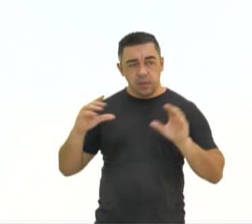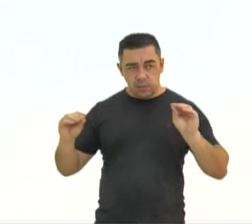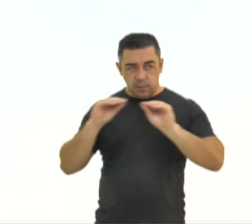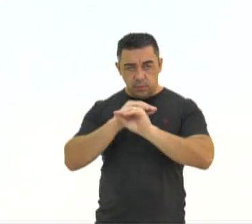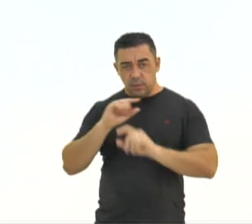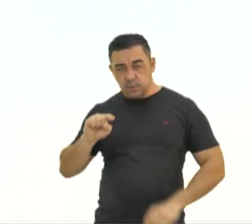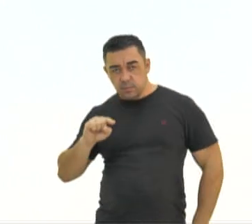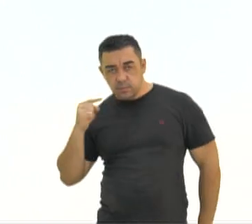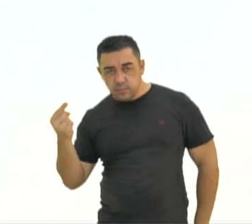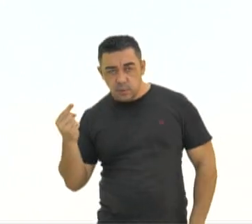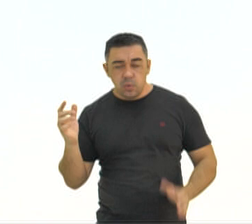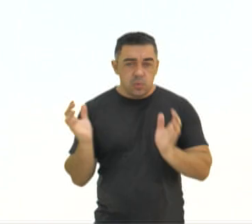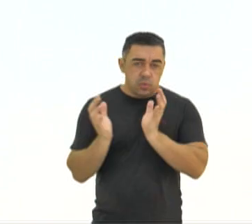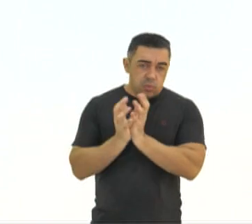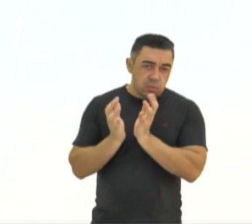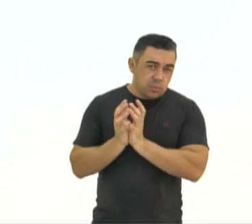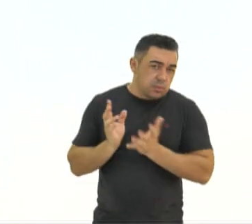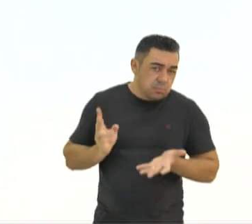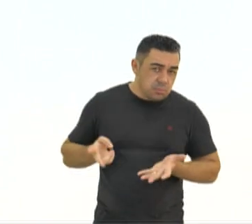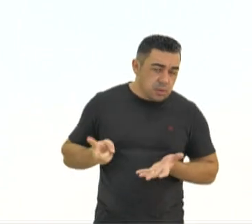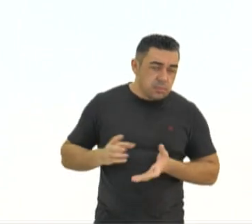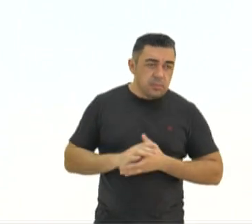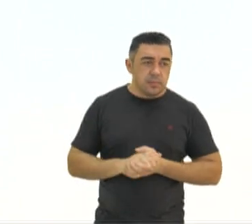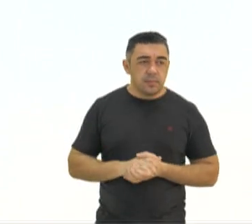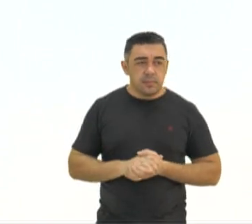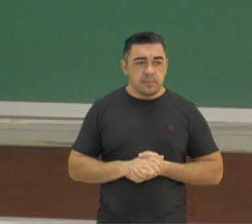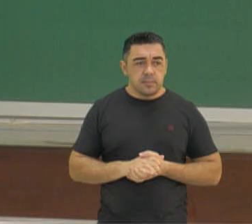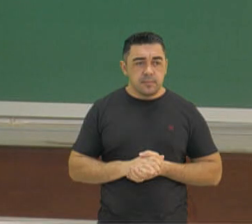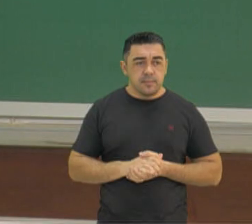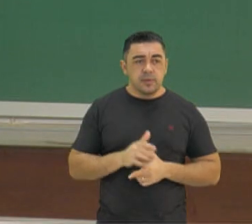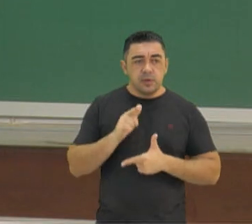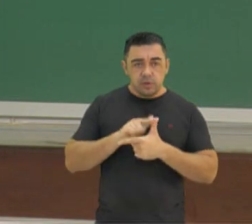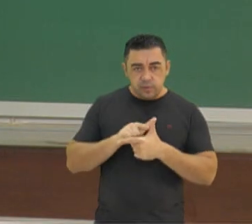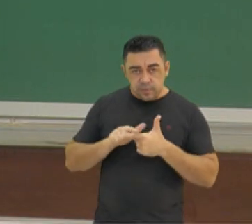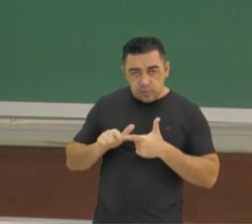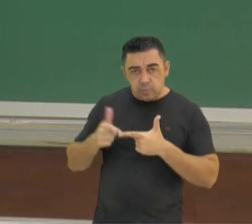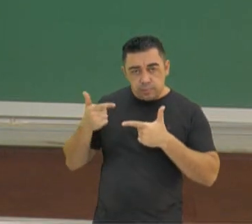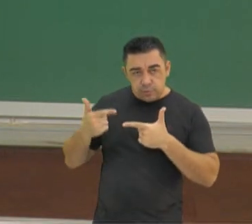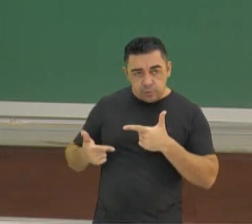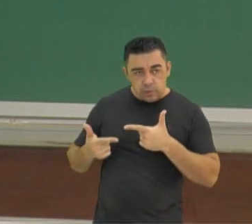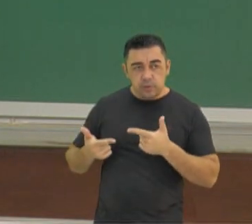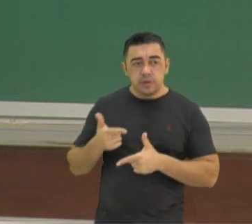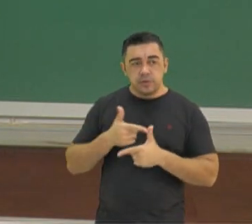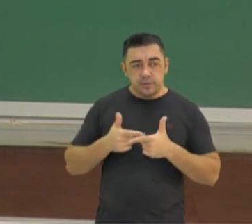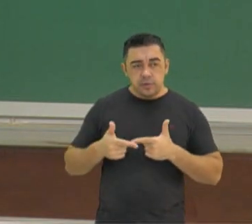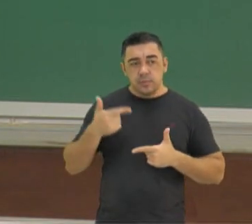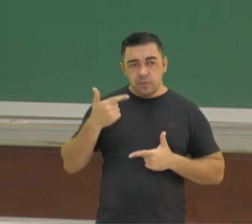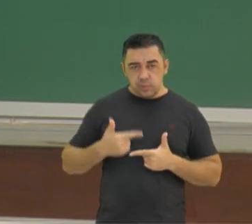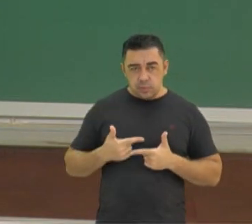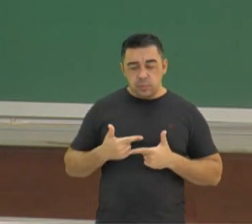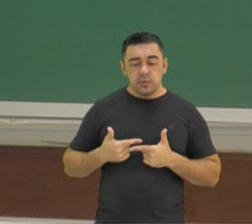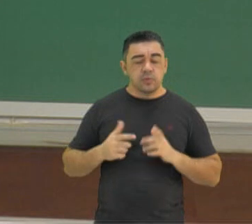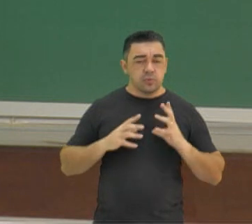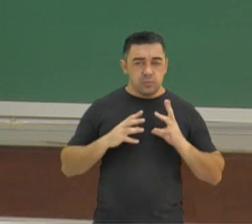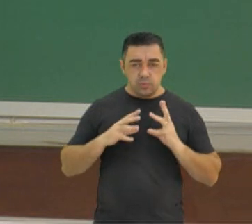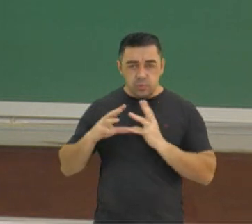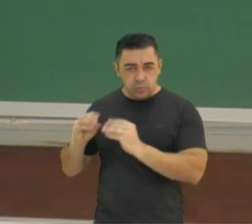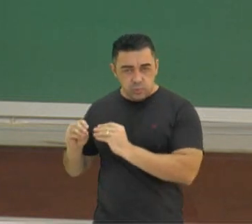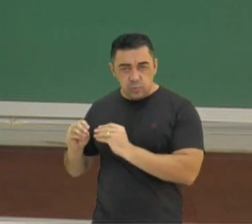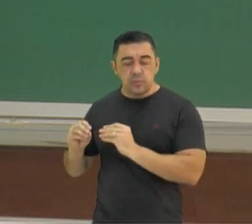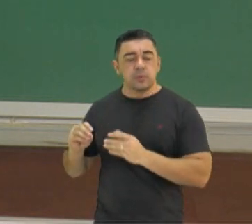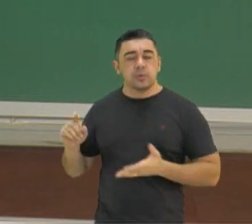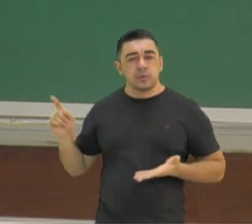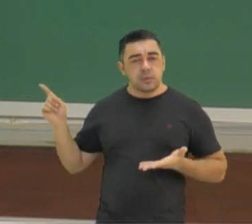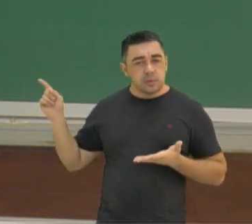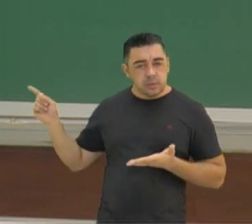equivalente, onde o conjunto de solução é o mesmo. Dividindo por 2, então eu dividi a primeira equação inteira por 2. Olha,